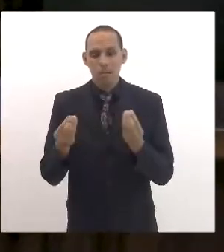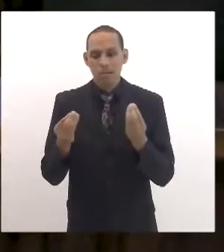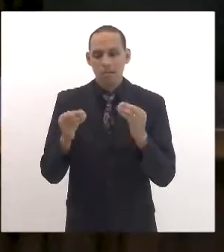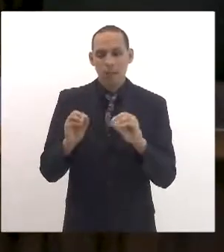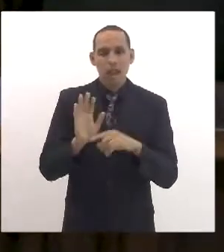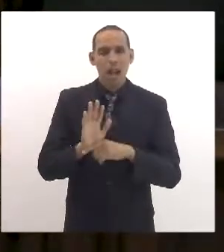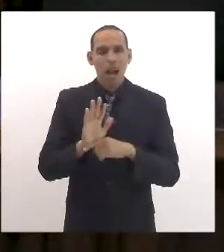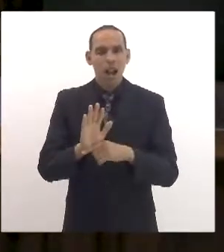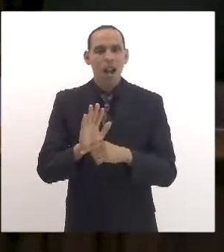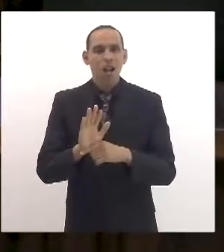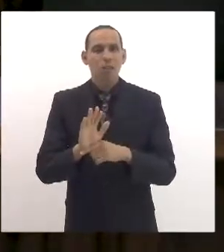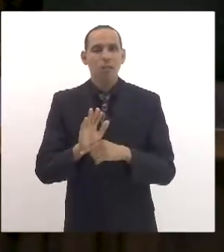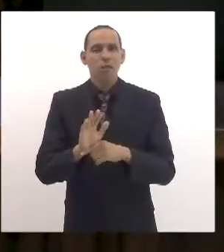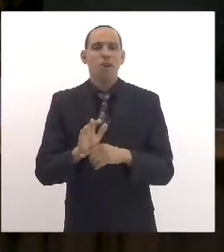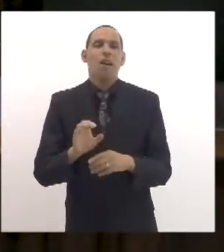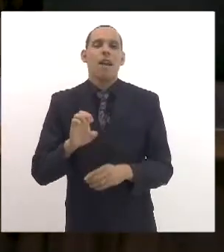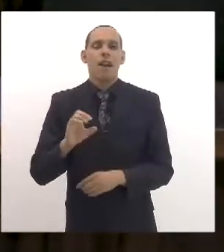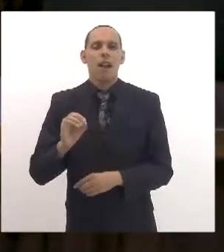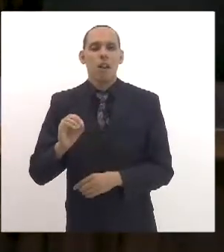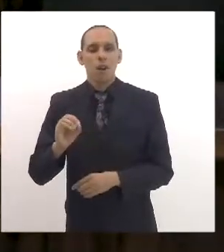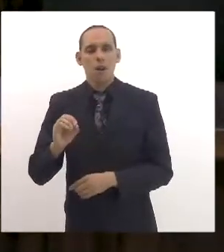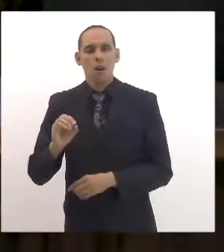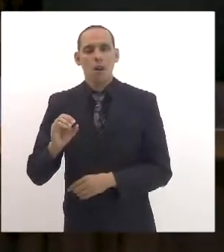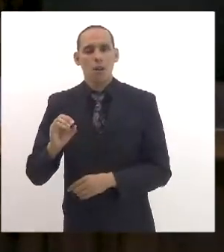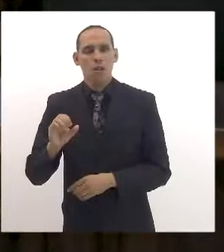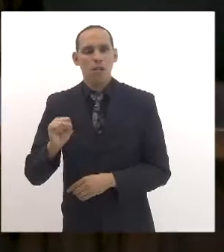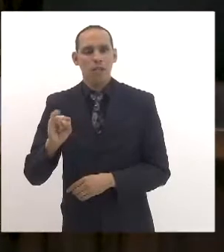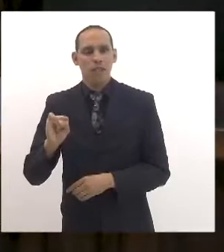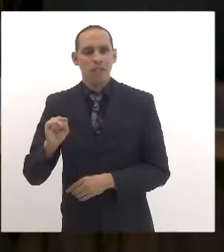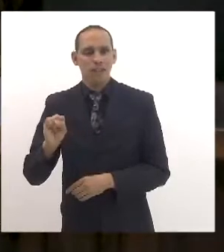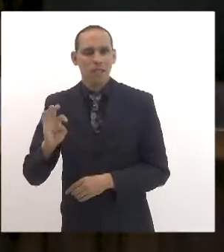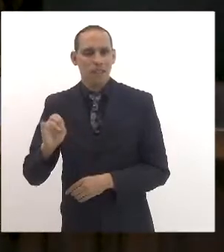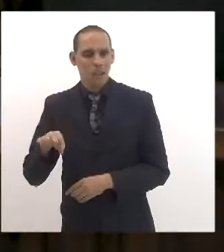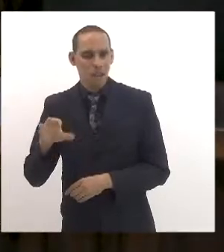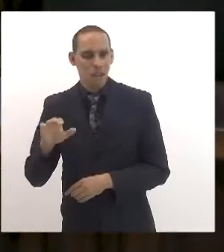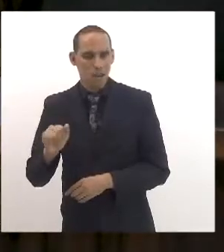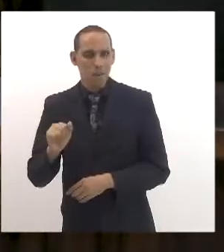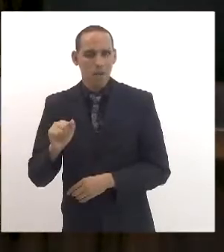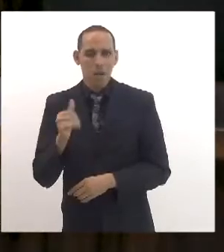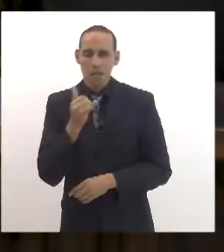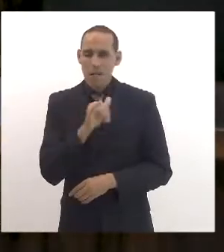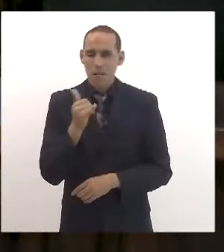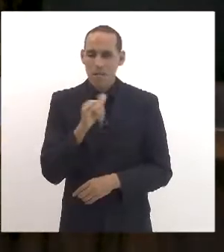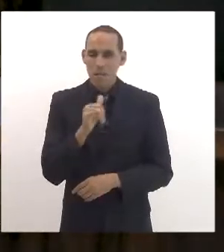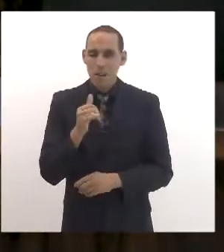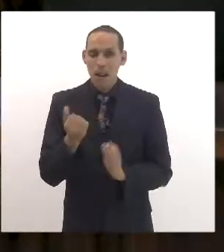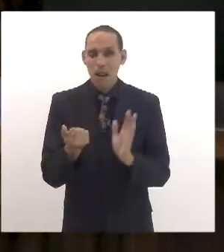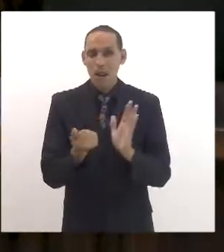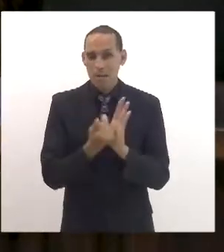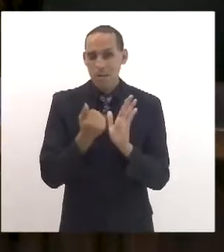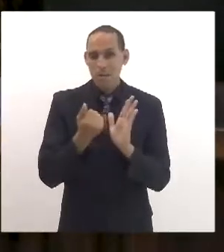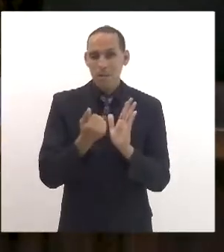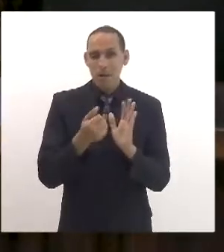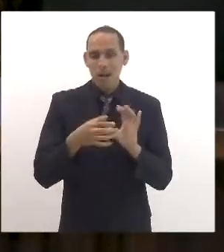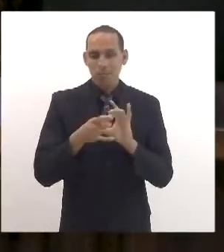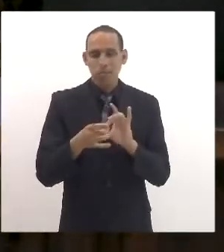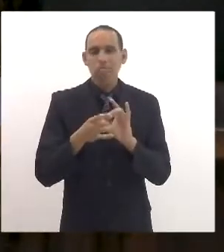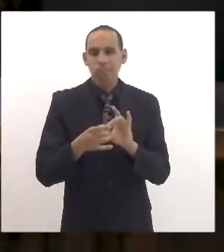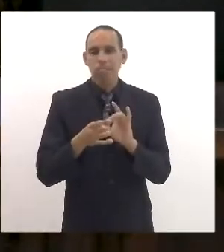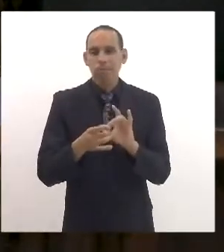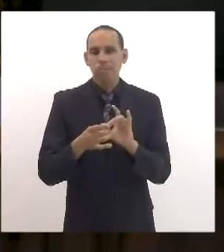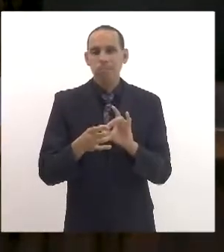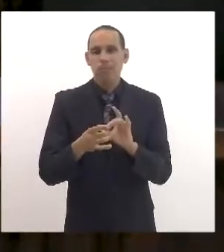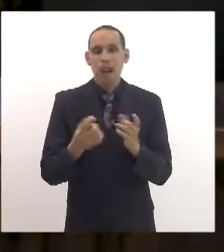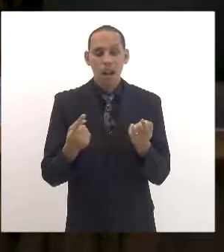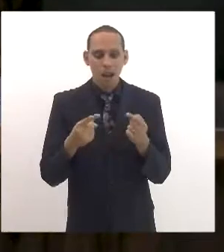ecossistema de inovação fluminense, porque vai alinhar a legislação do Estado ao que o Marco Legal trouxe para a promoção de